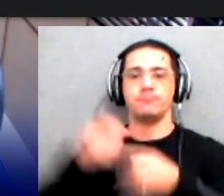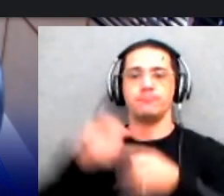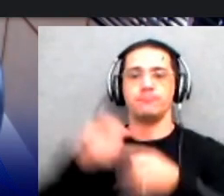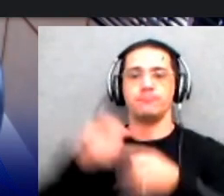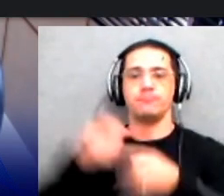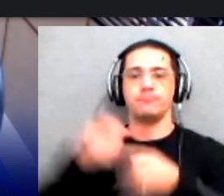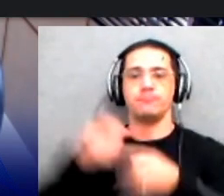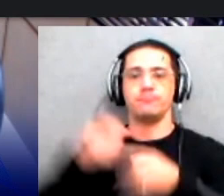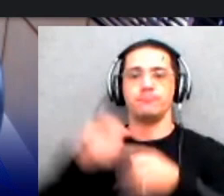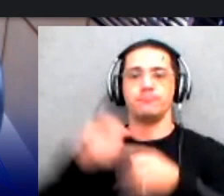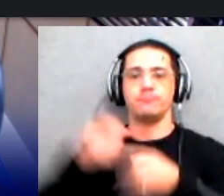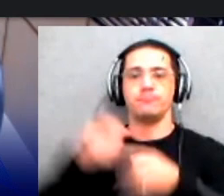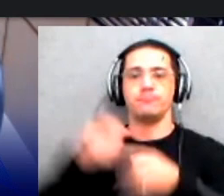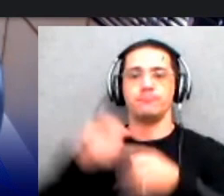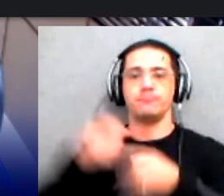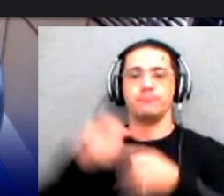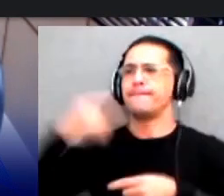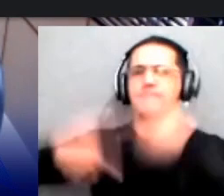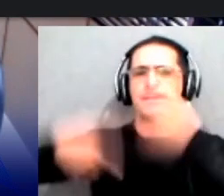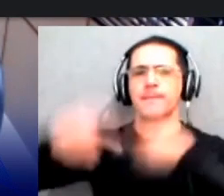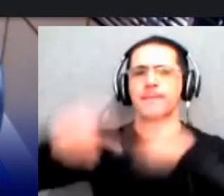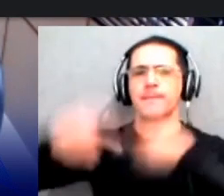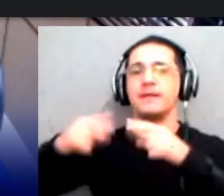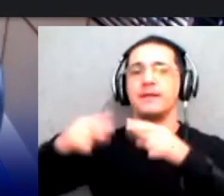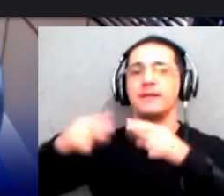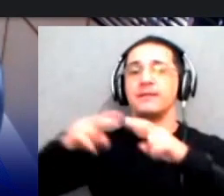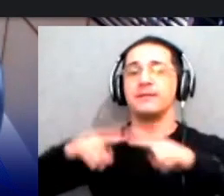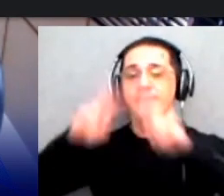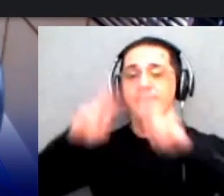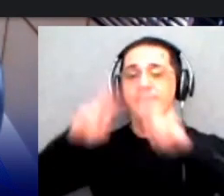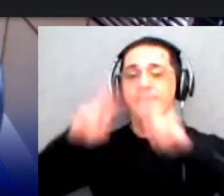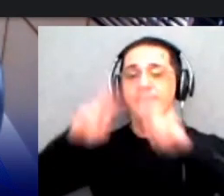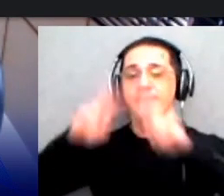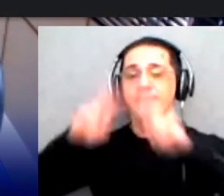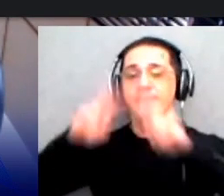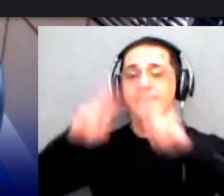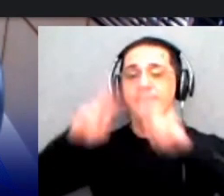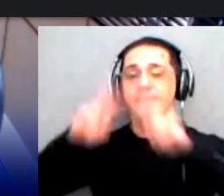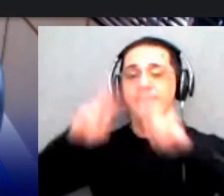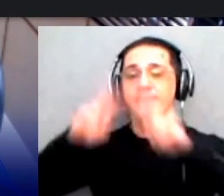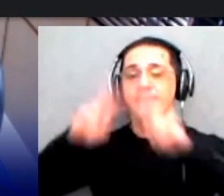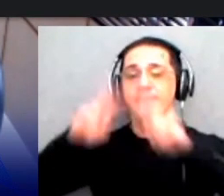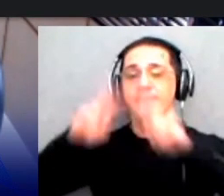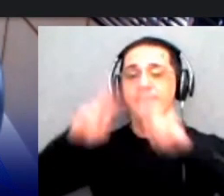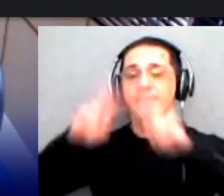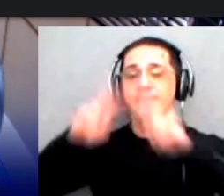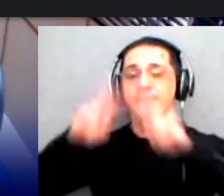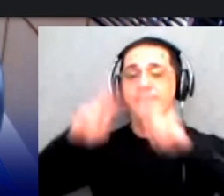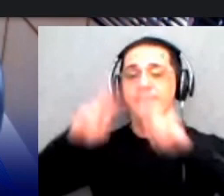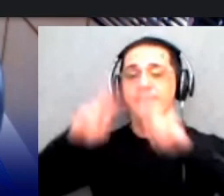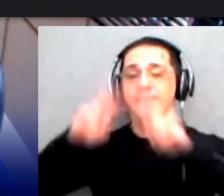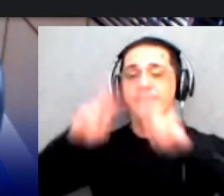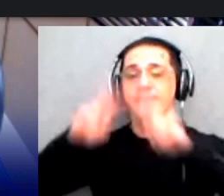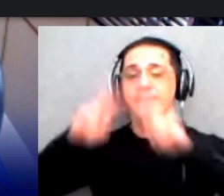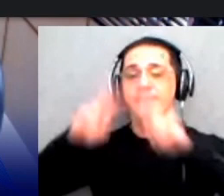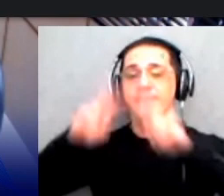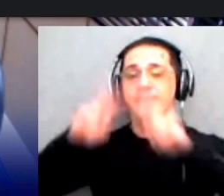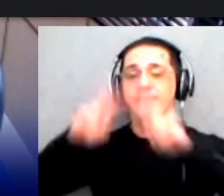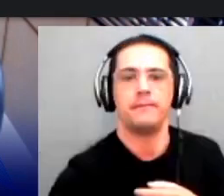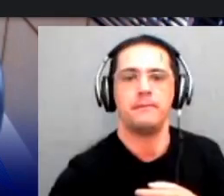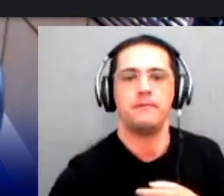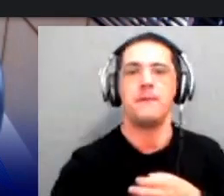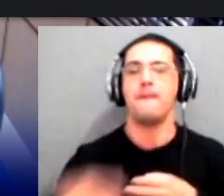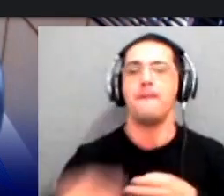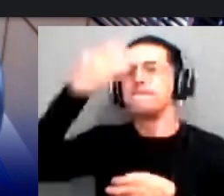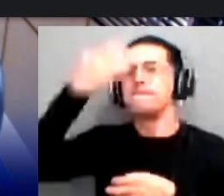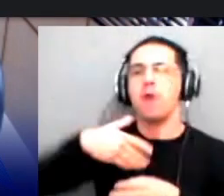não tanto de uma natureza epistêmica, de epistemologia de prova, de contato com o humano. Lá nós podemos, no STJ